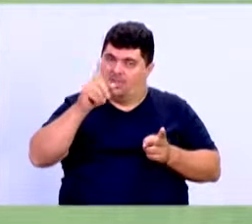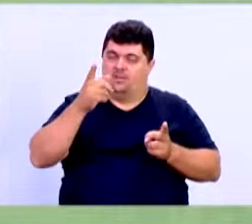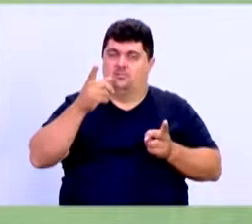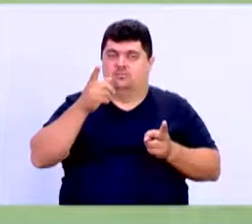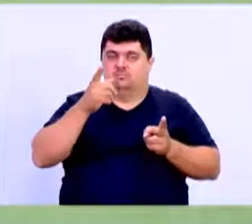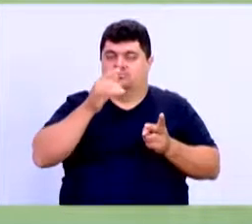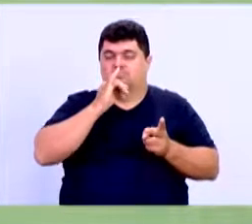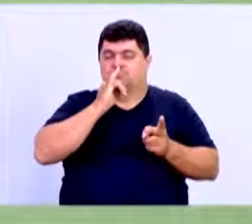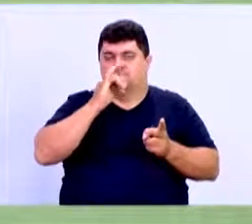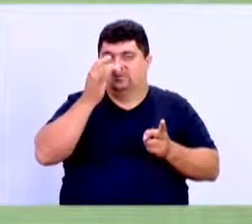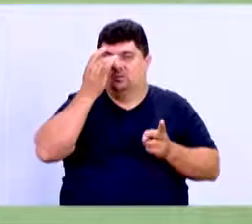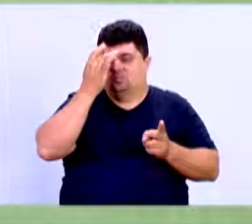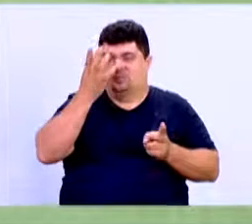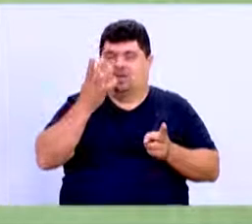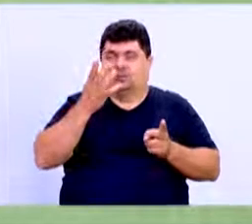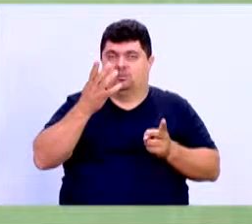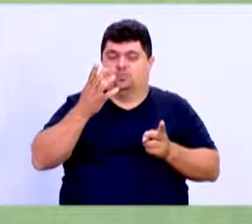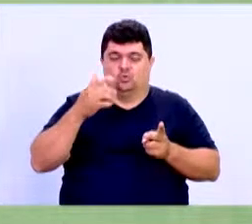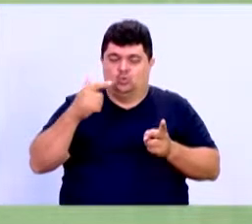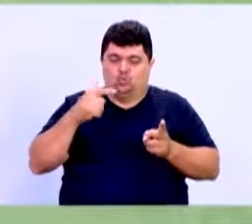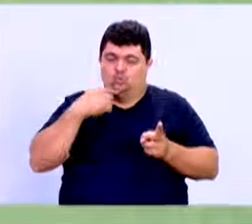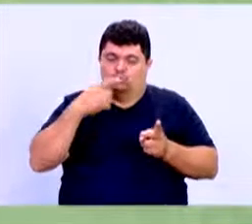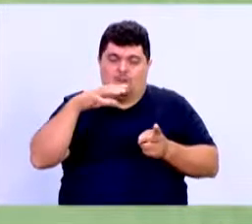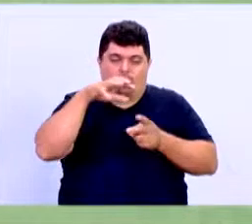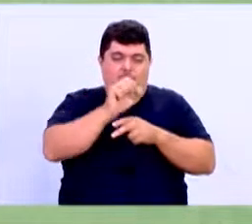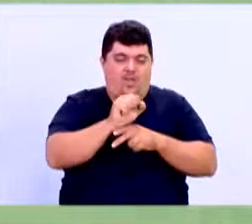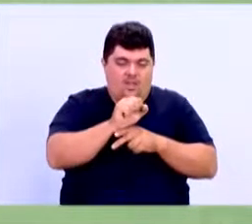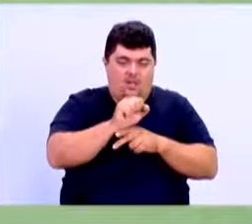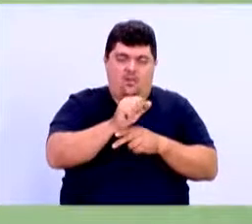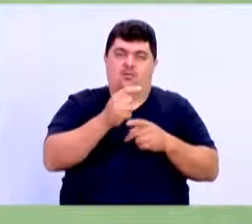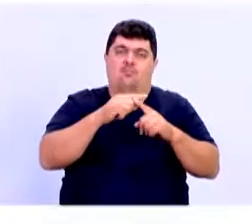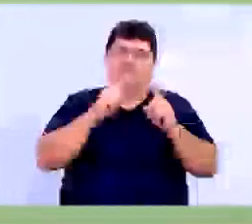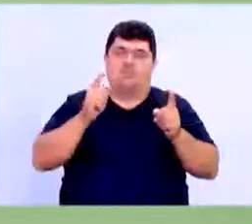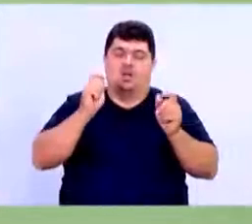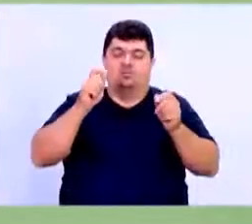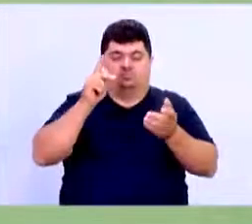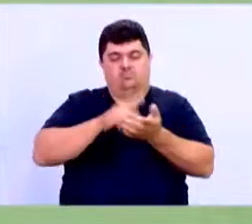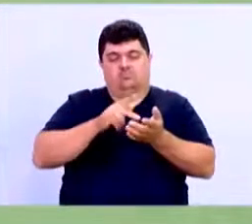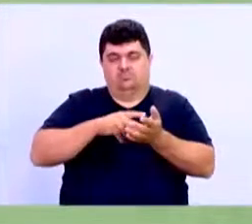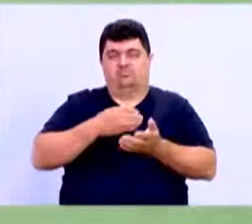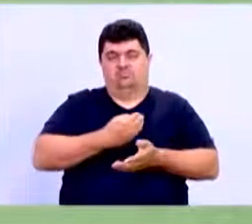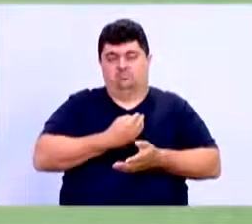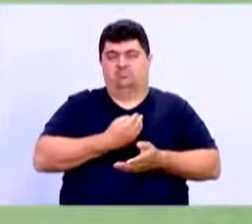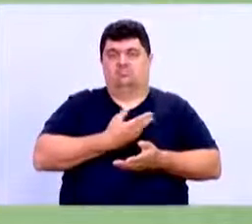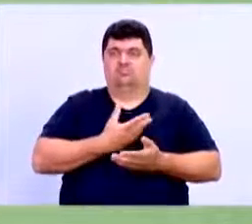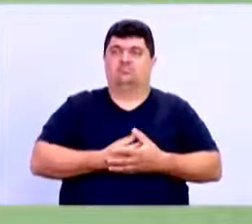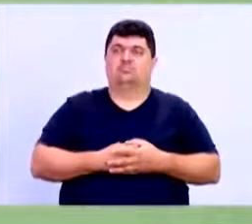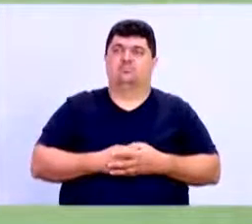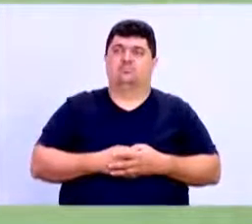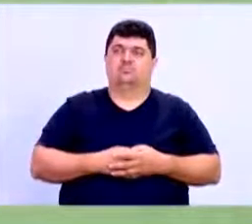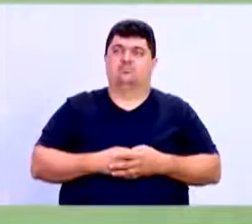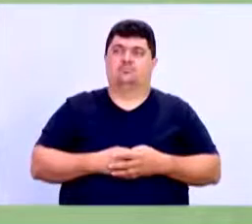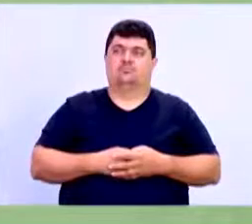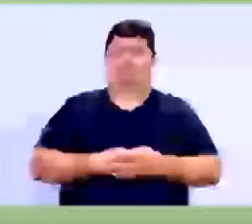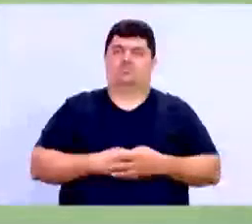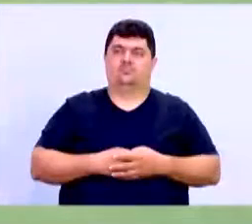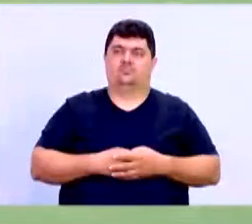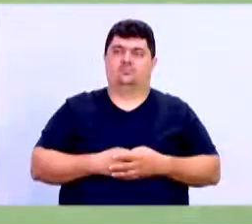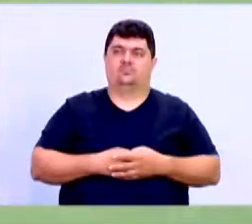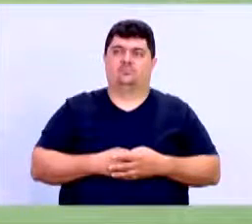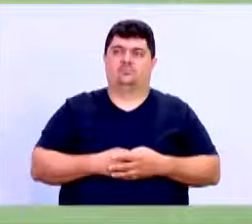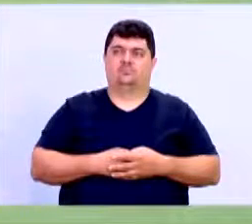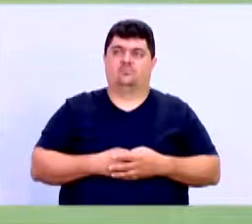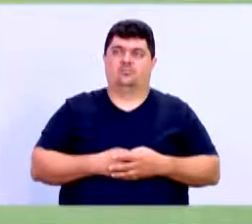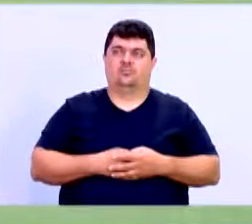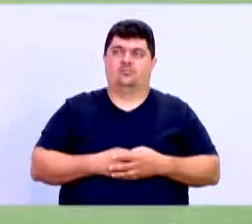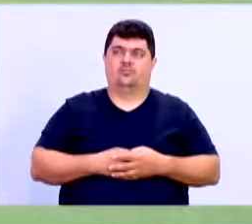bem comum de uma entidade lógica. Não é algo que eu posso palpar, tocar como um carro. As entidades